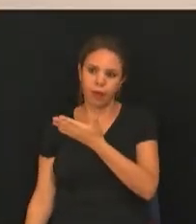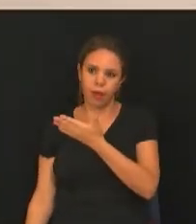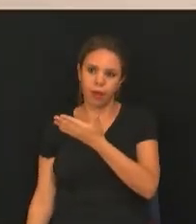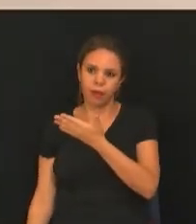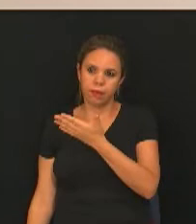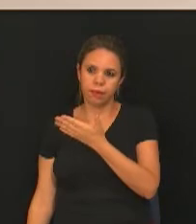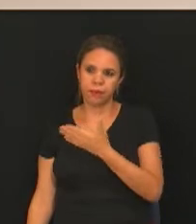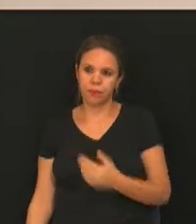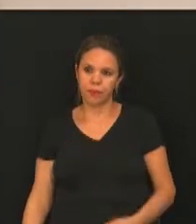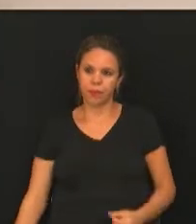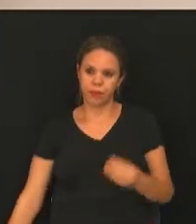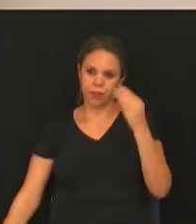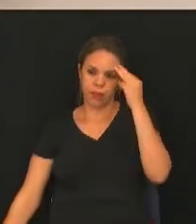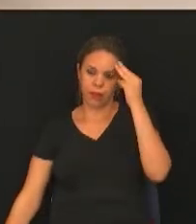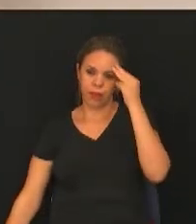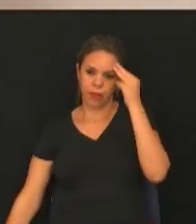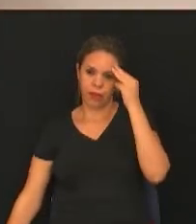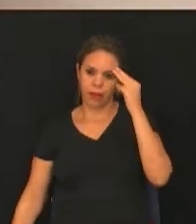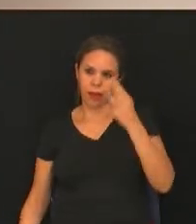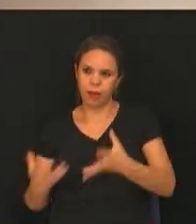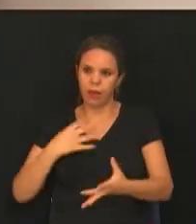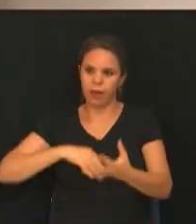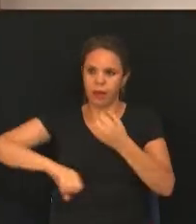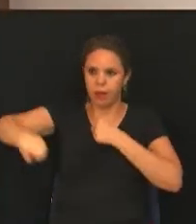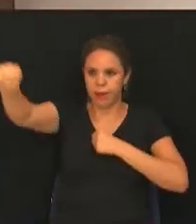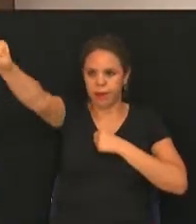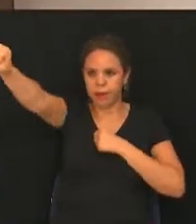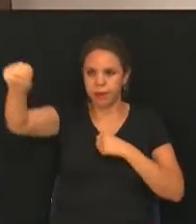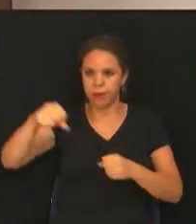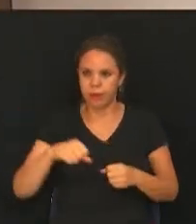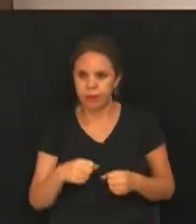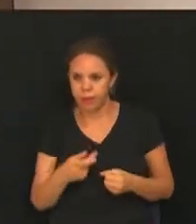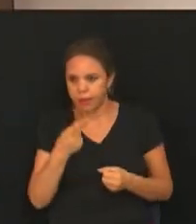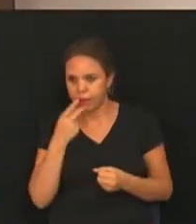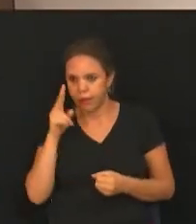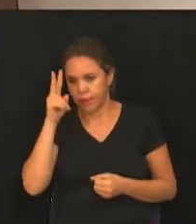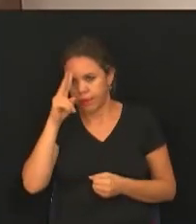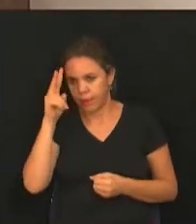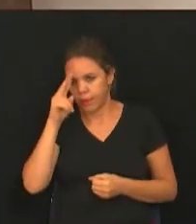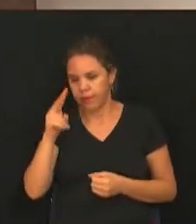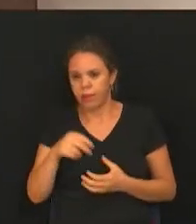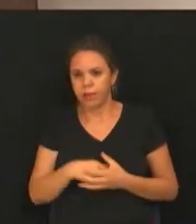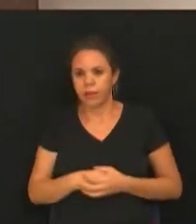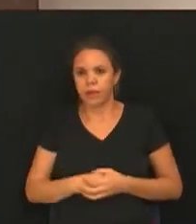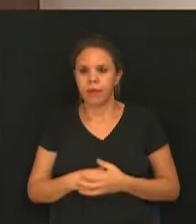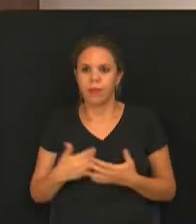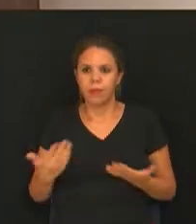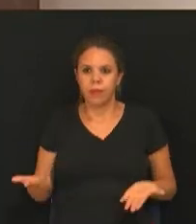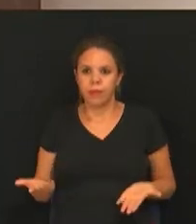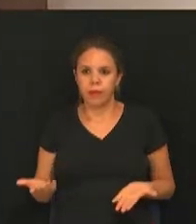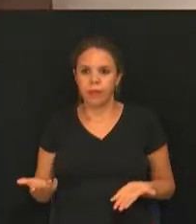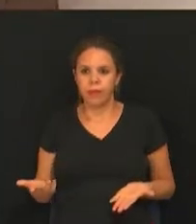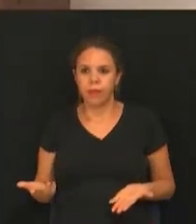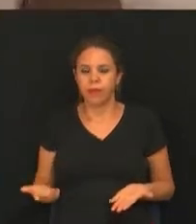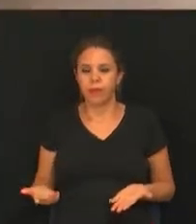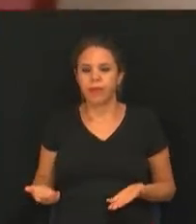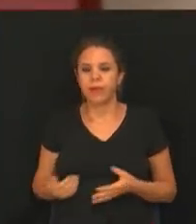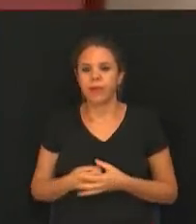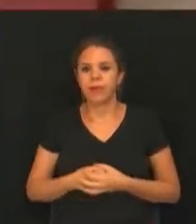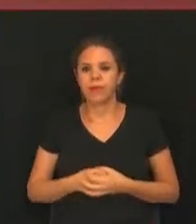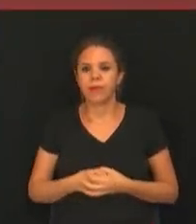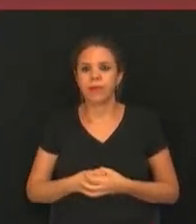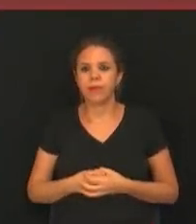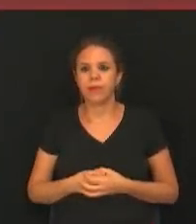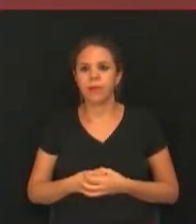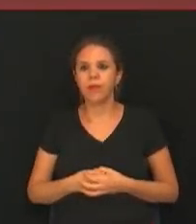sargento? Que é o Memorial do Herói. Isso. Conta um pouquinho a história dessa memória. O Memorial dos Heróis, ele